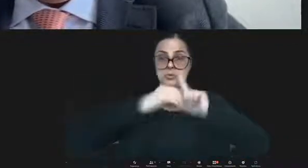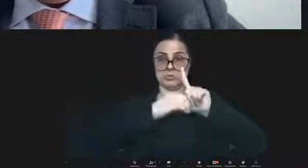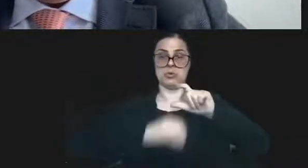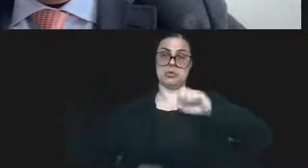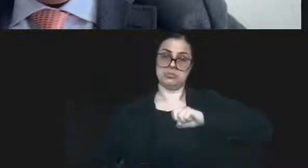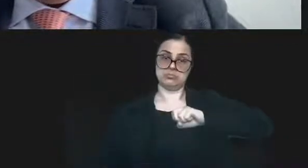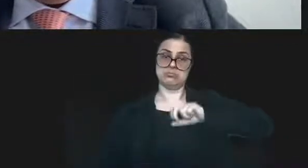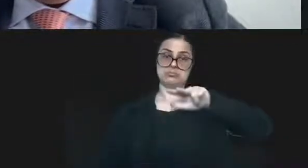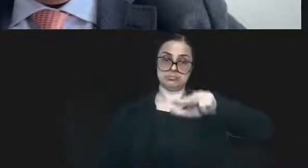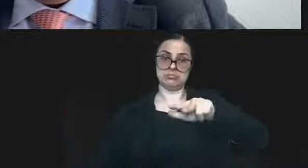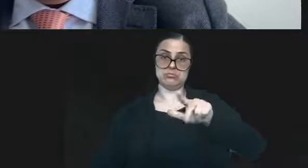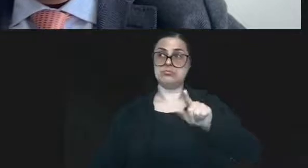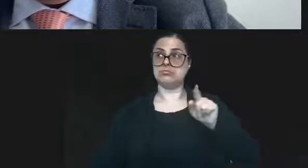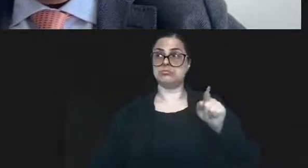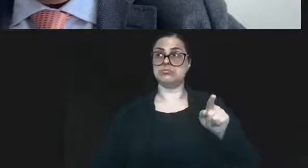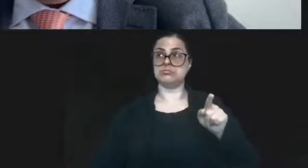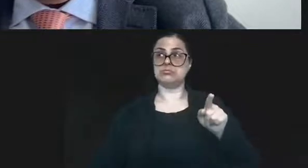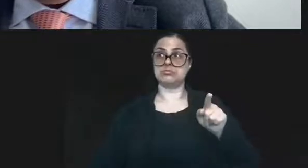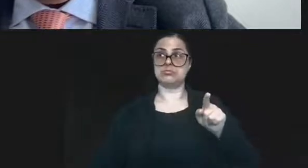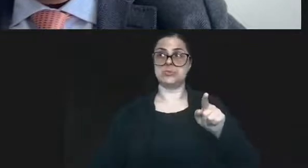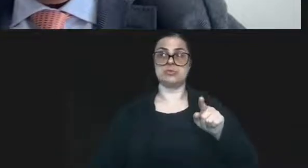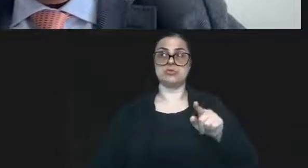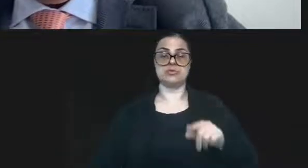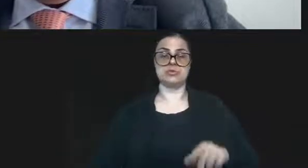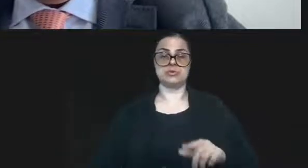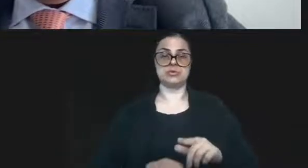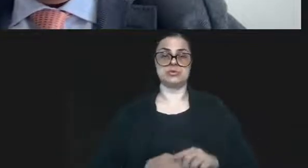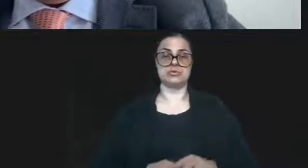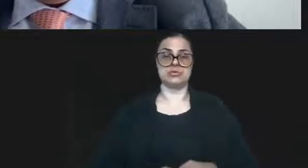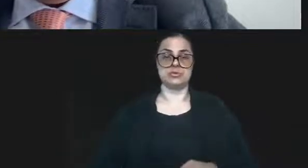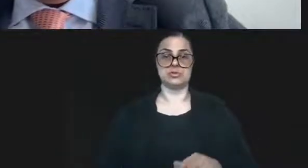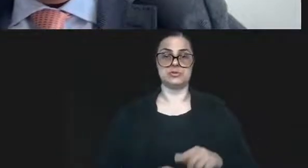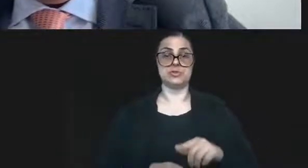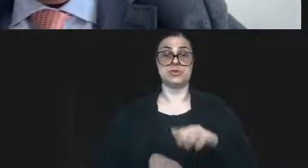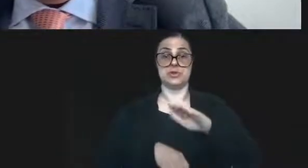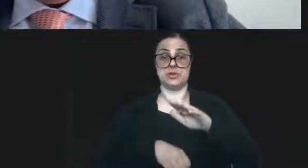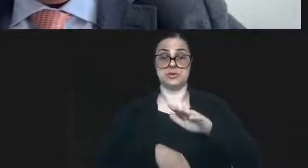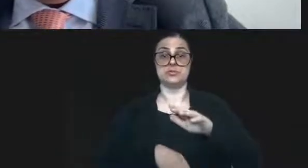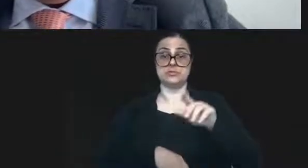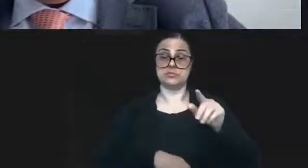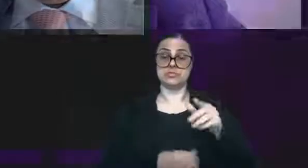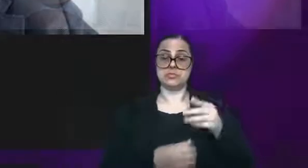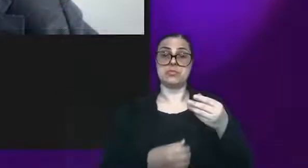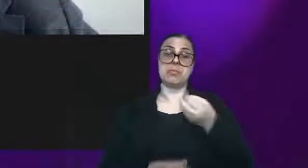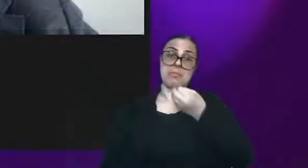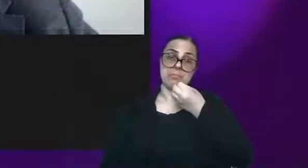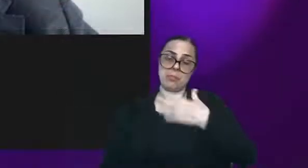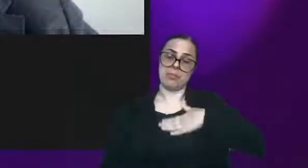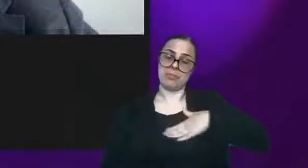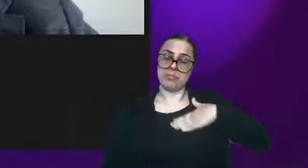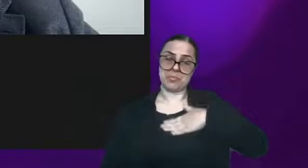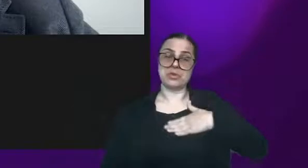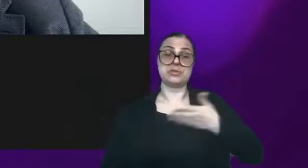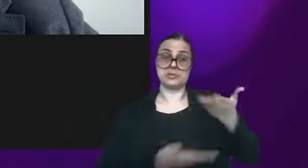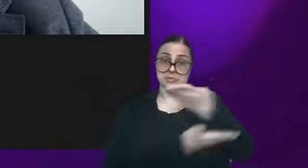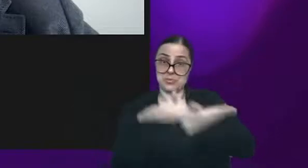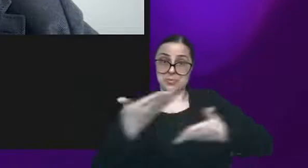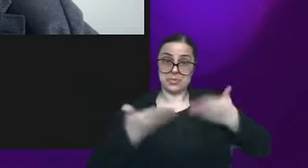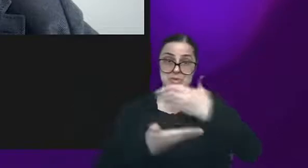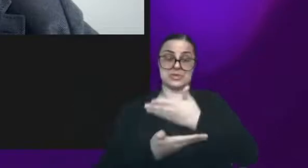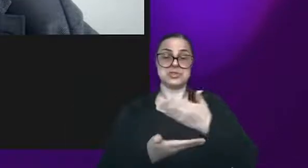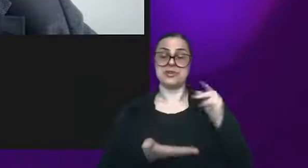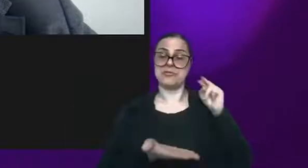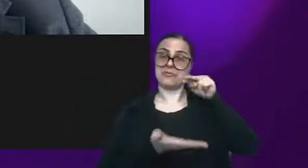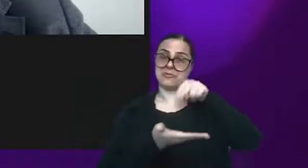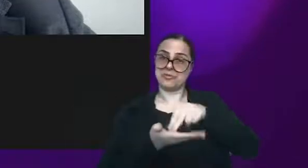em transplante de fígado. Eu acho que vai ser um prazer ele compartilhar conosco a vasta experiência que ele tem nessa área.